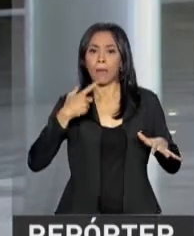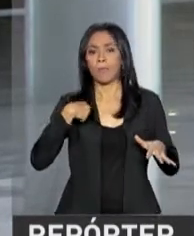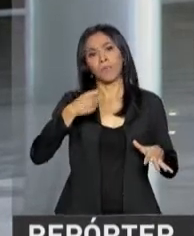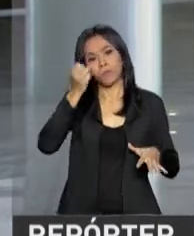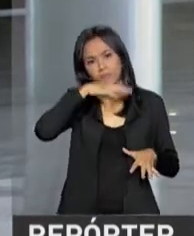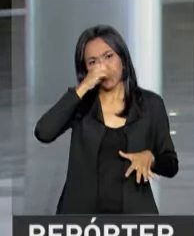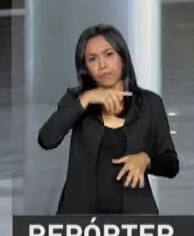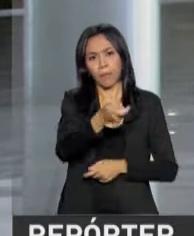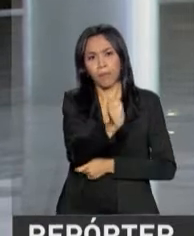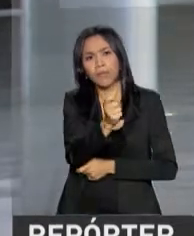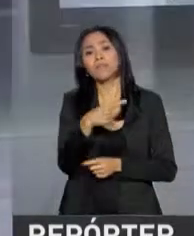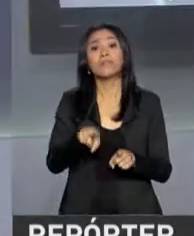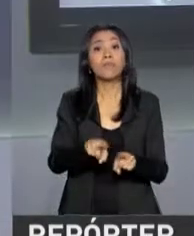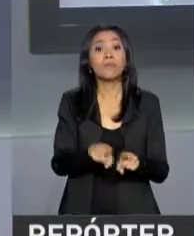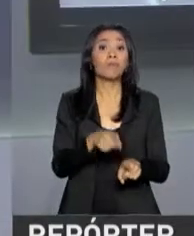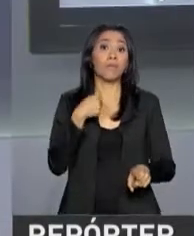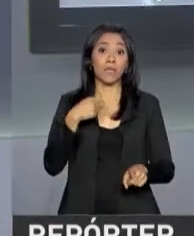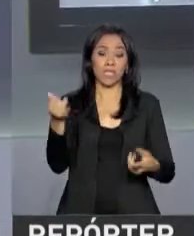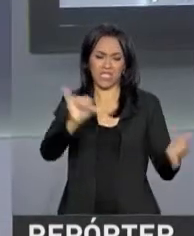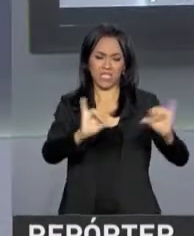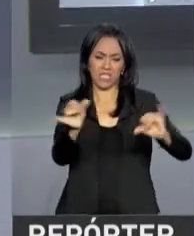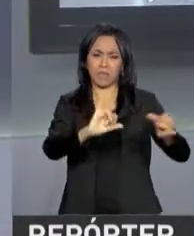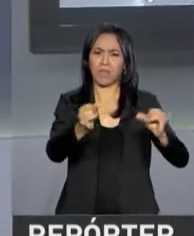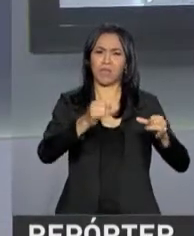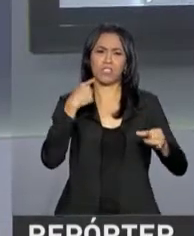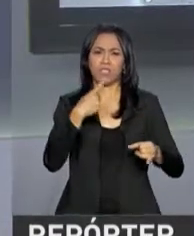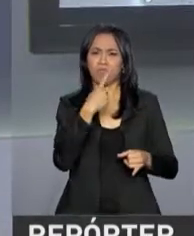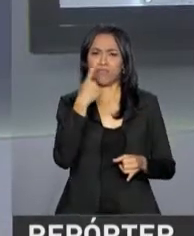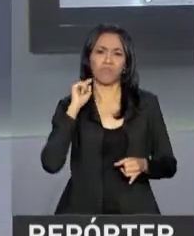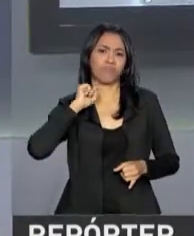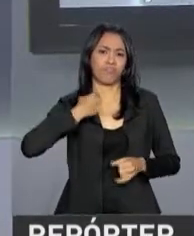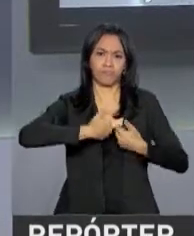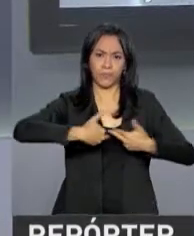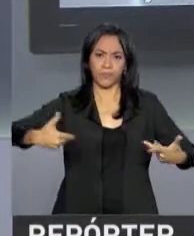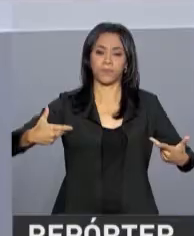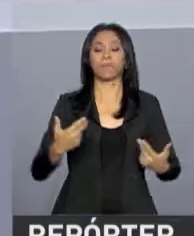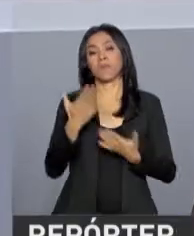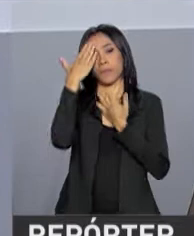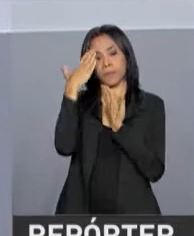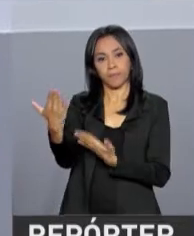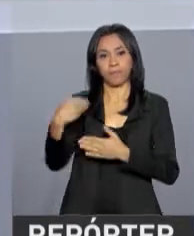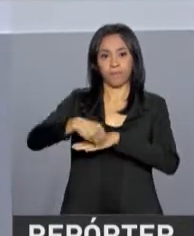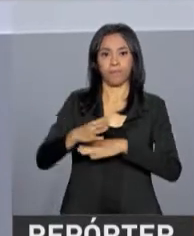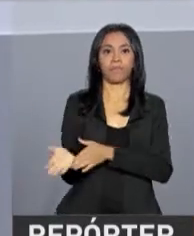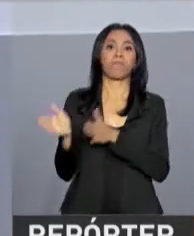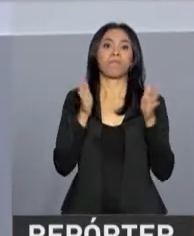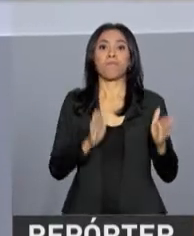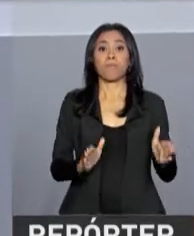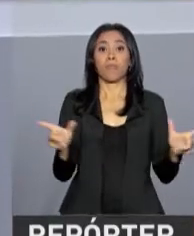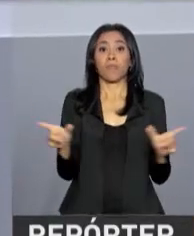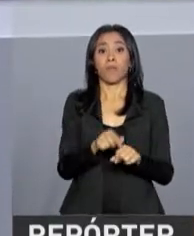tóxicos foto com você no estúdio thaissa muito obrigada nem pelas suas informações o supremo tribunal